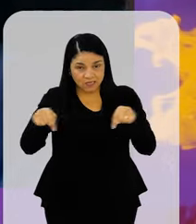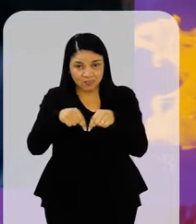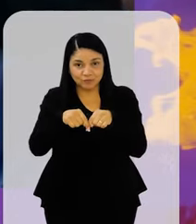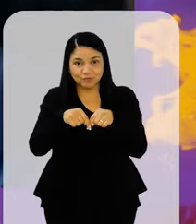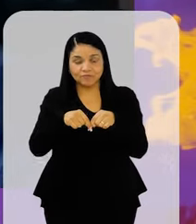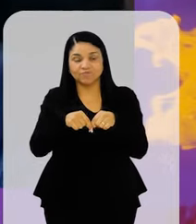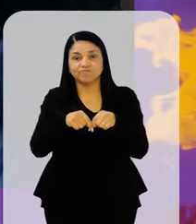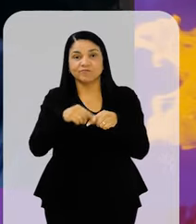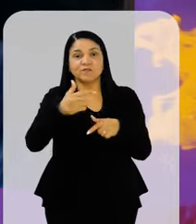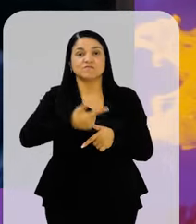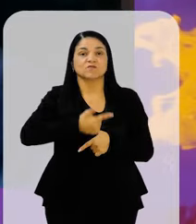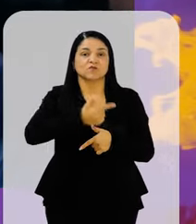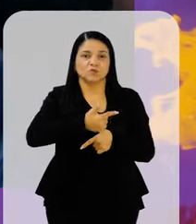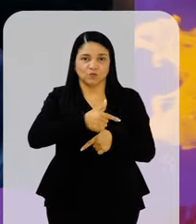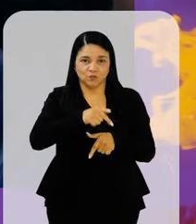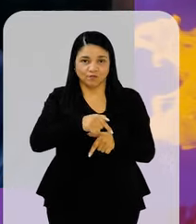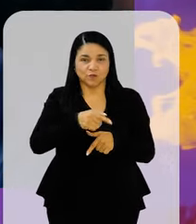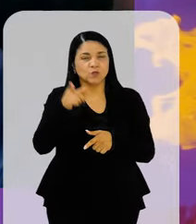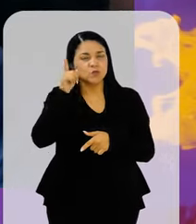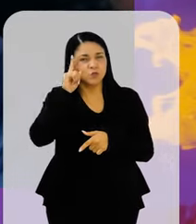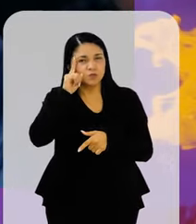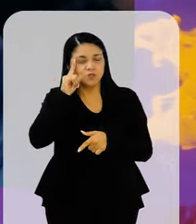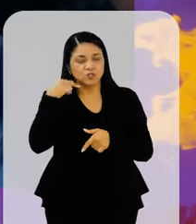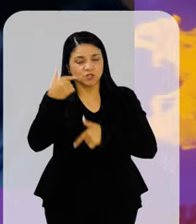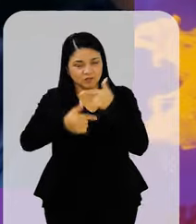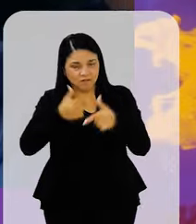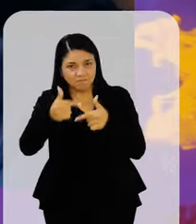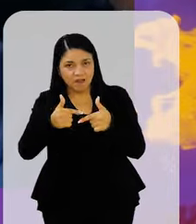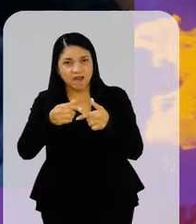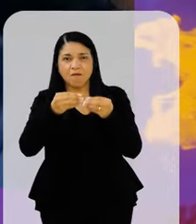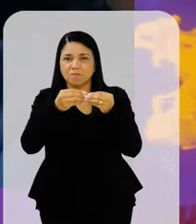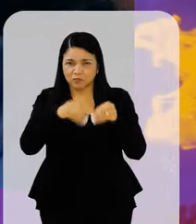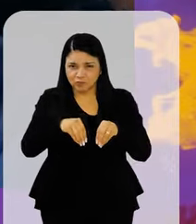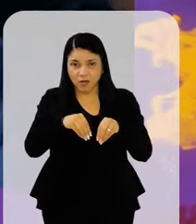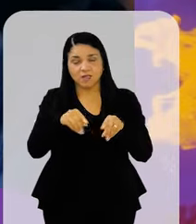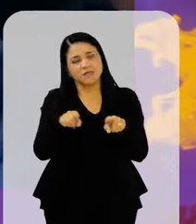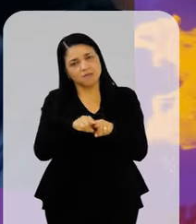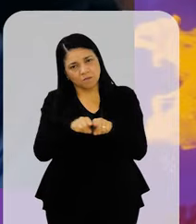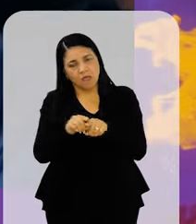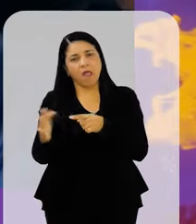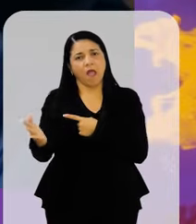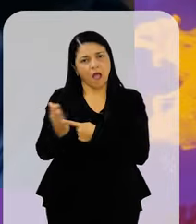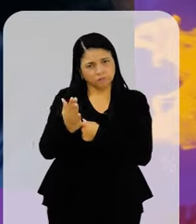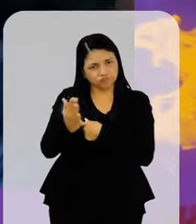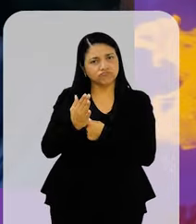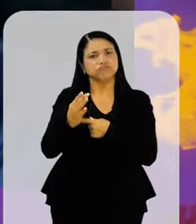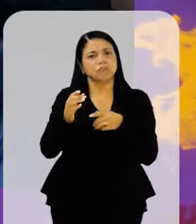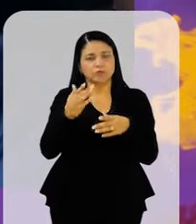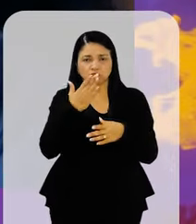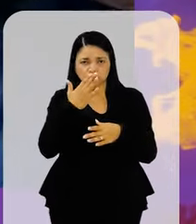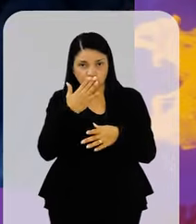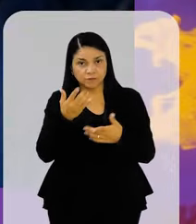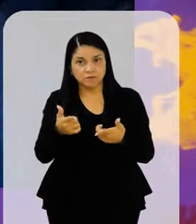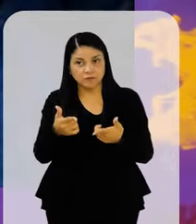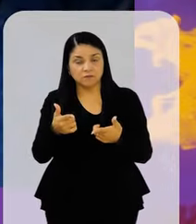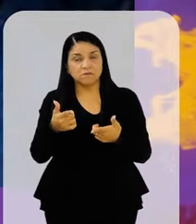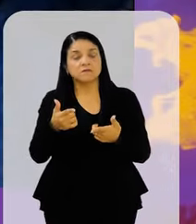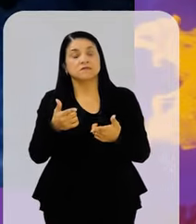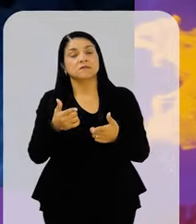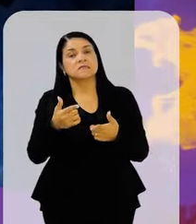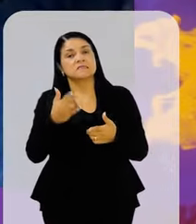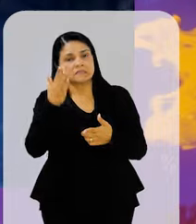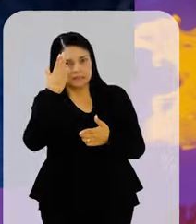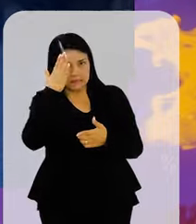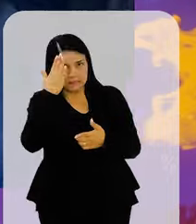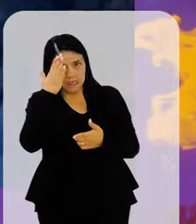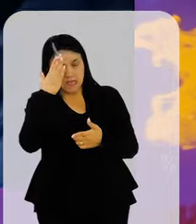de forma secundária. A gente que vive dentro do campo aí no dia a dia, a gente é prejudicado e também é beneficiado, a gente sabe que de